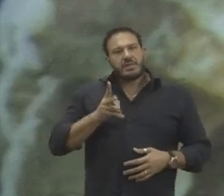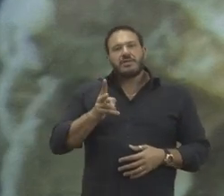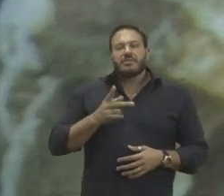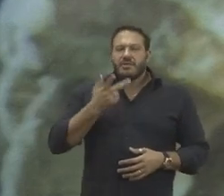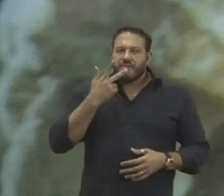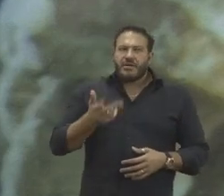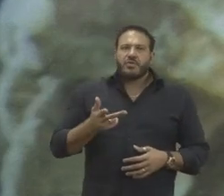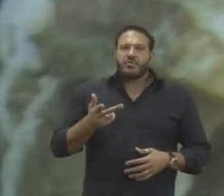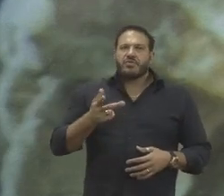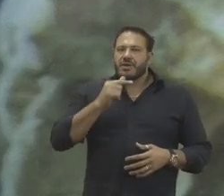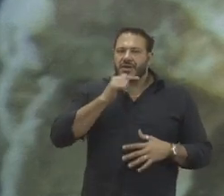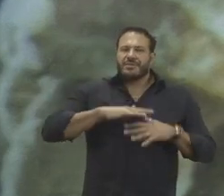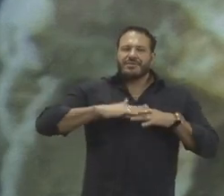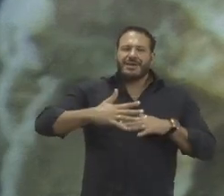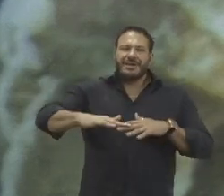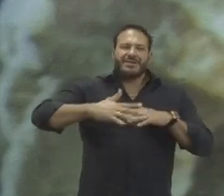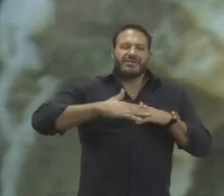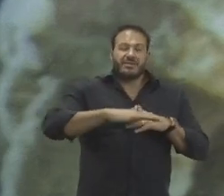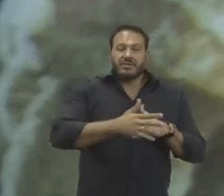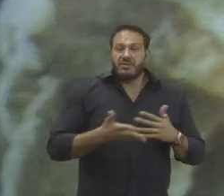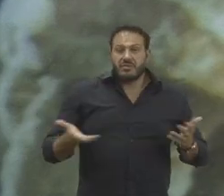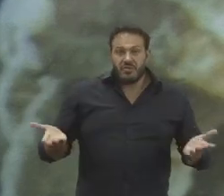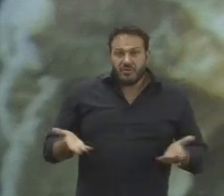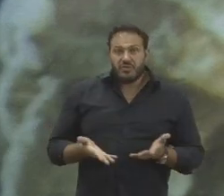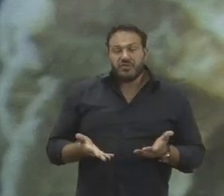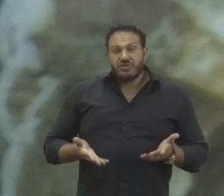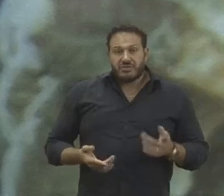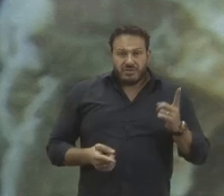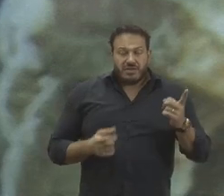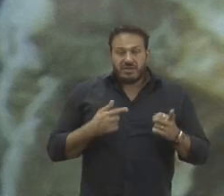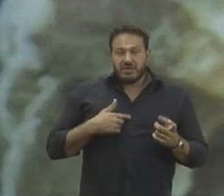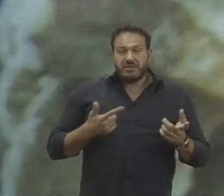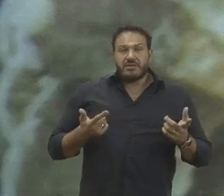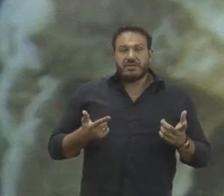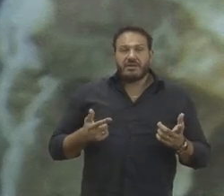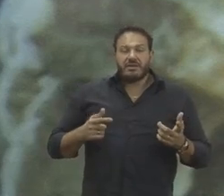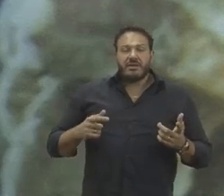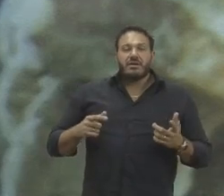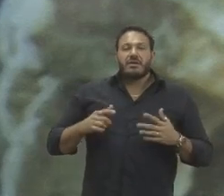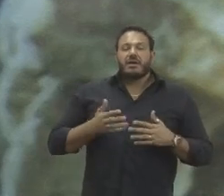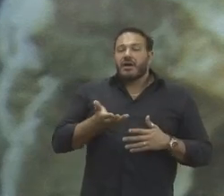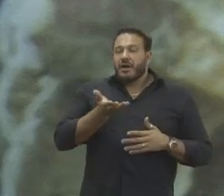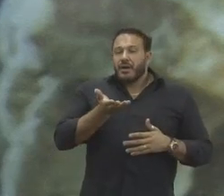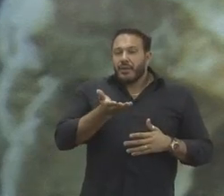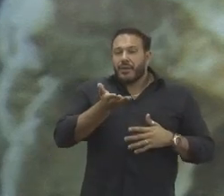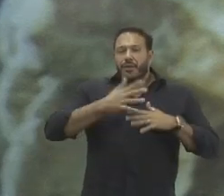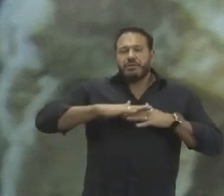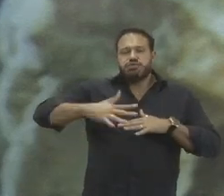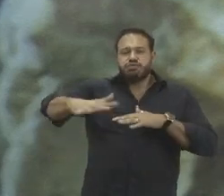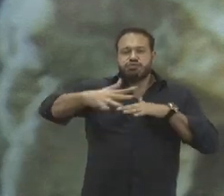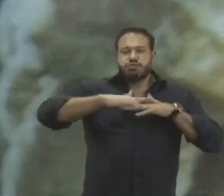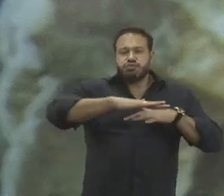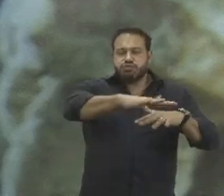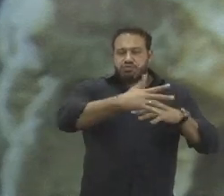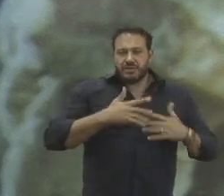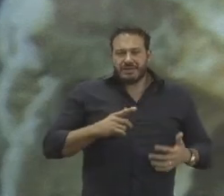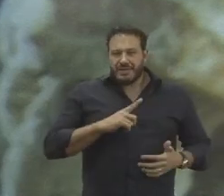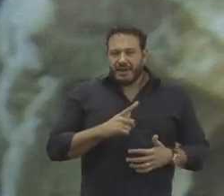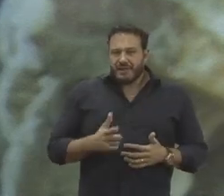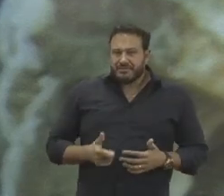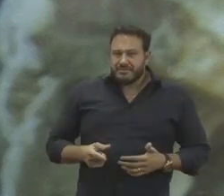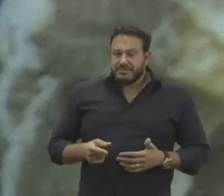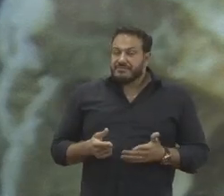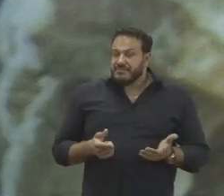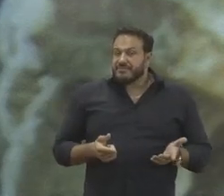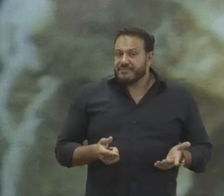no reino das águas né e o hoje tem eh tempestades de de areia de poeira é é uma coisa chocante Mas